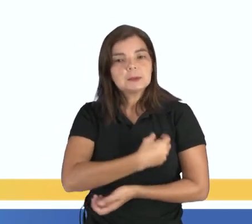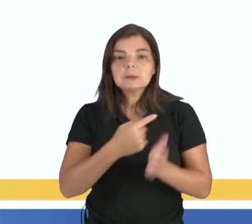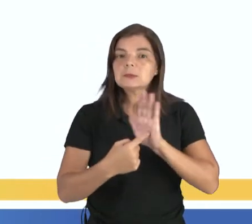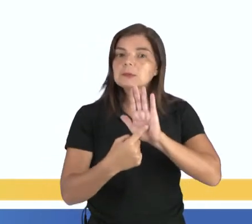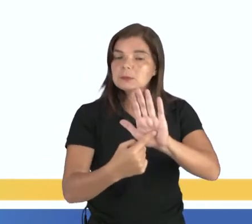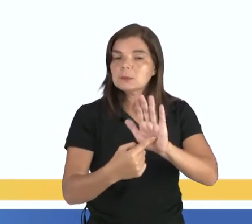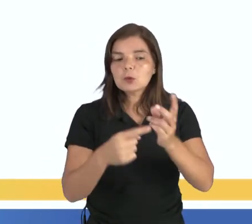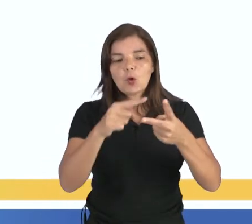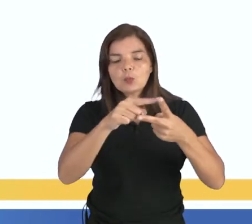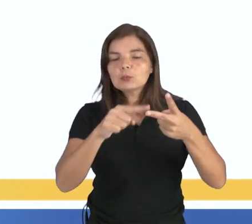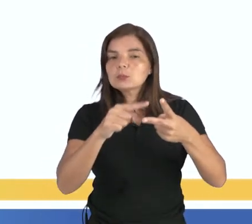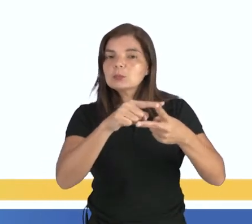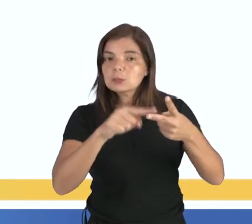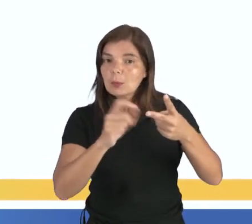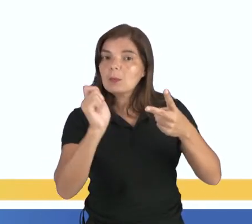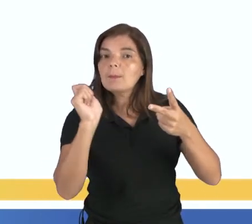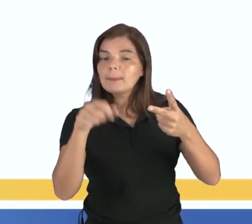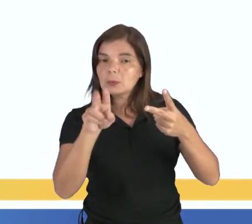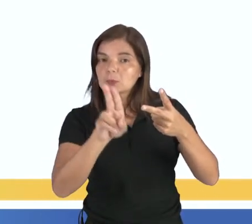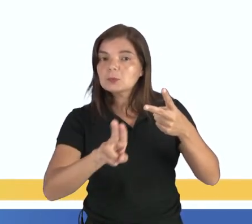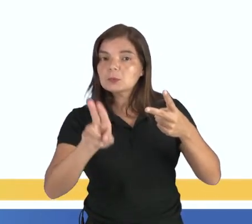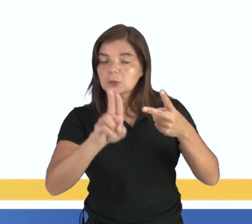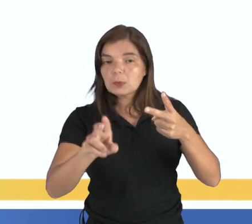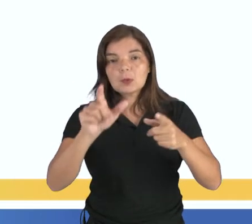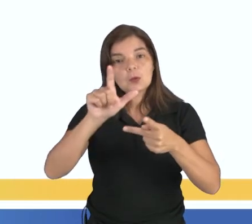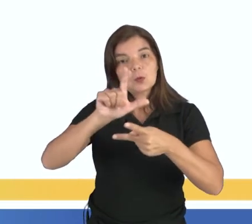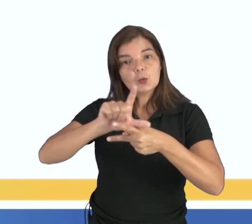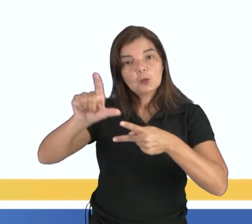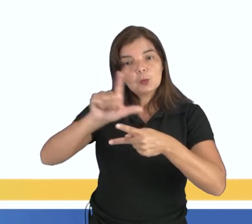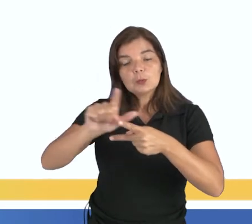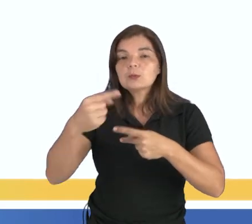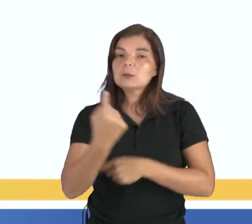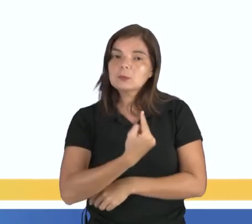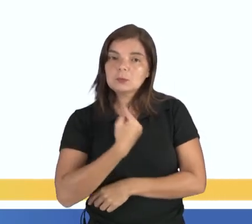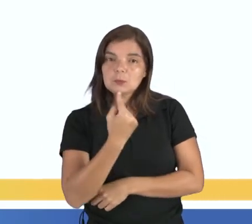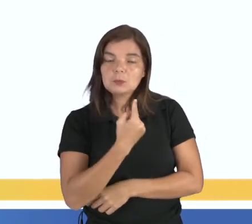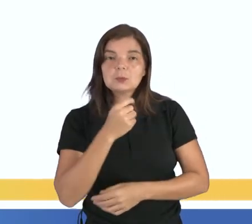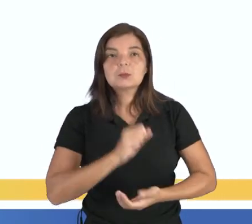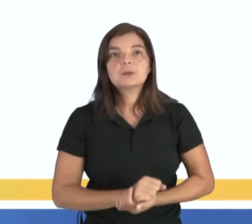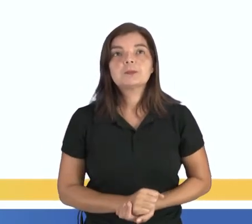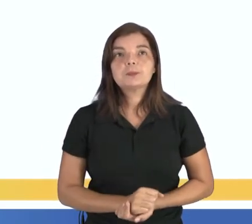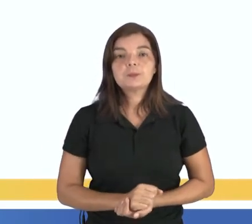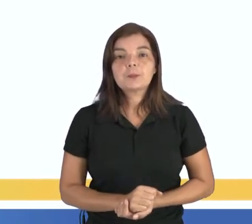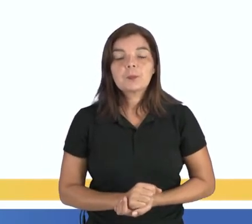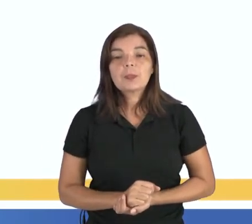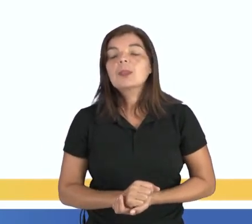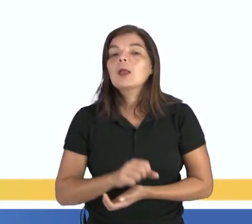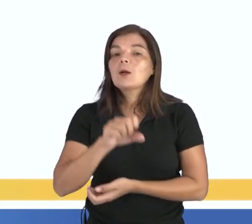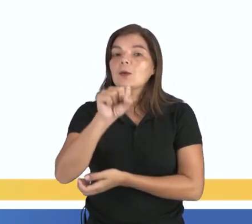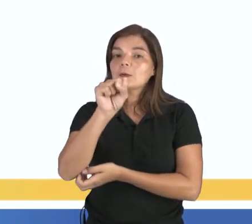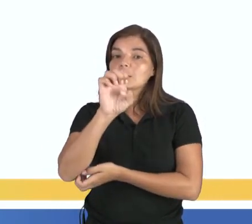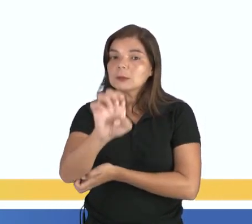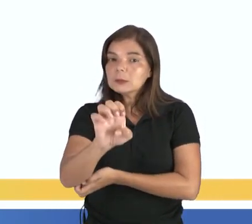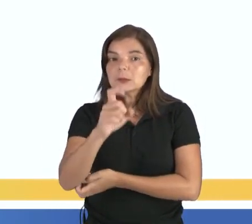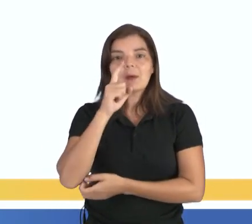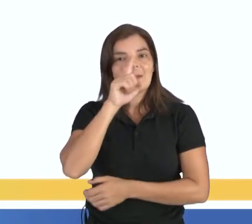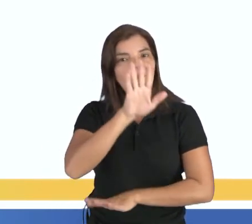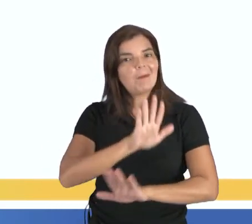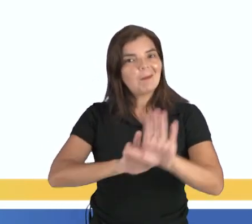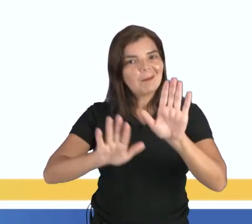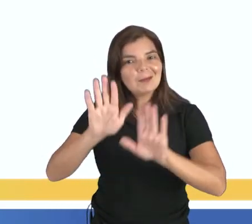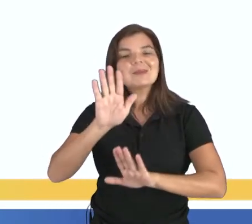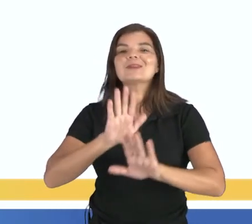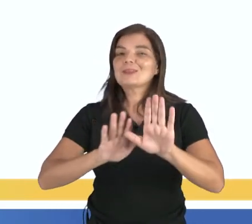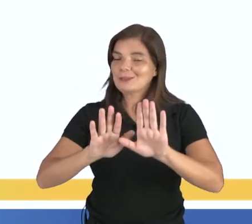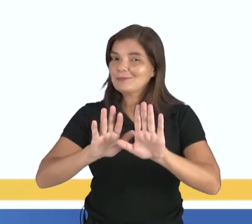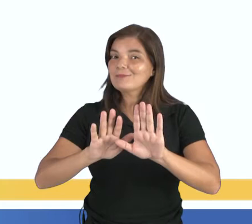Então, os dois casos podem ser usados, tanto no singular quanto no plural. A partícula C, cuidado com isso, tá bom?